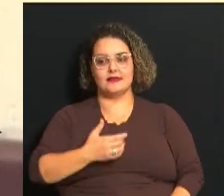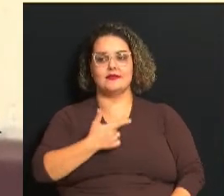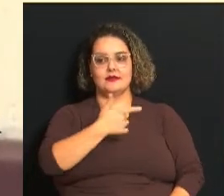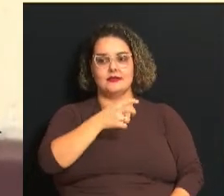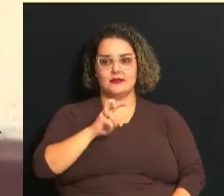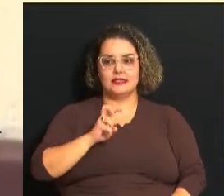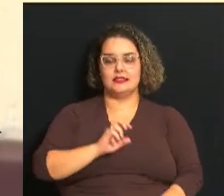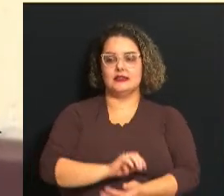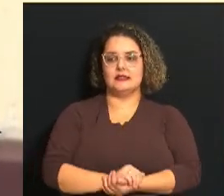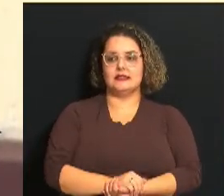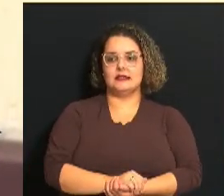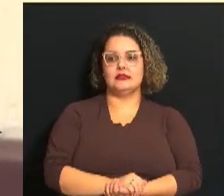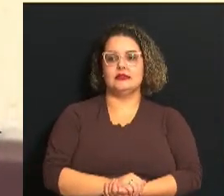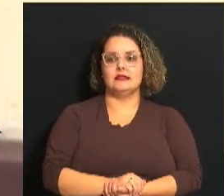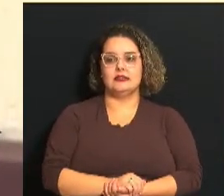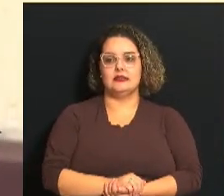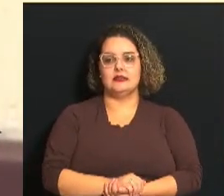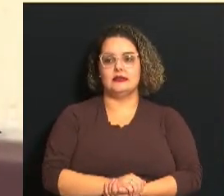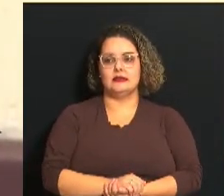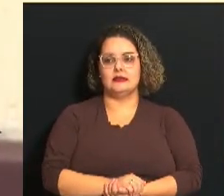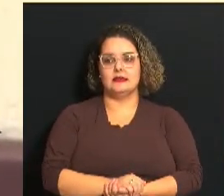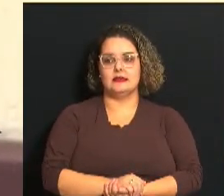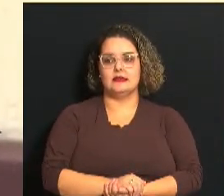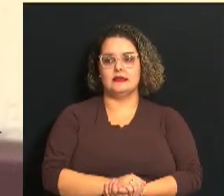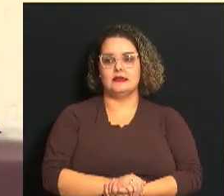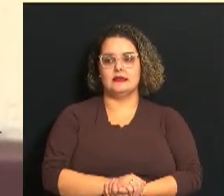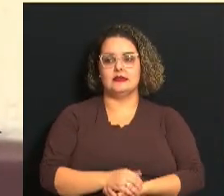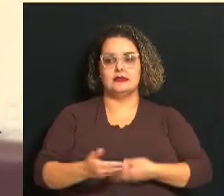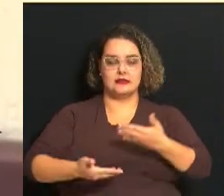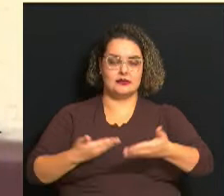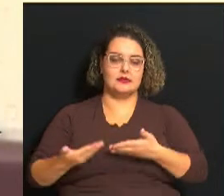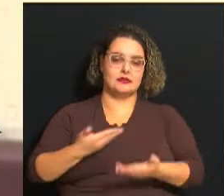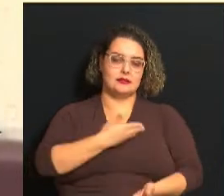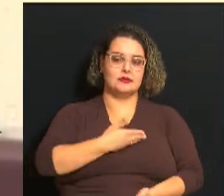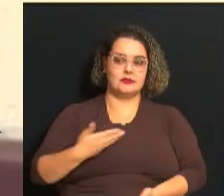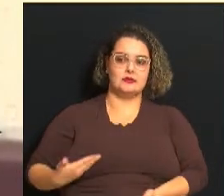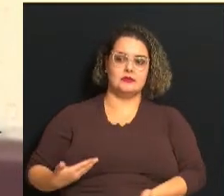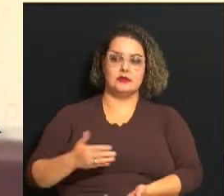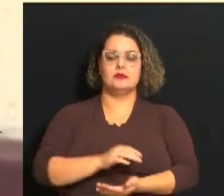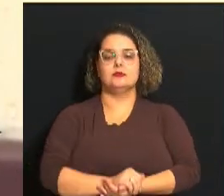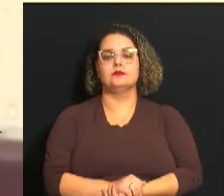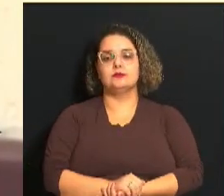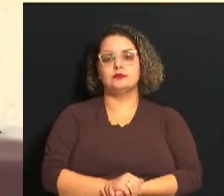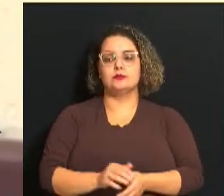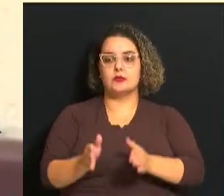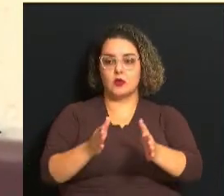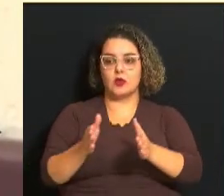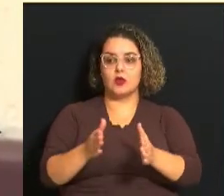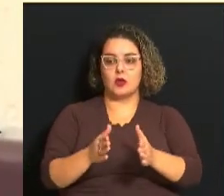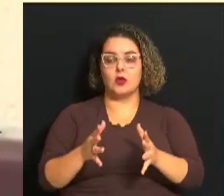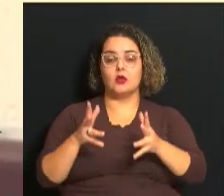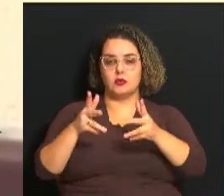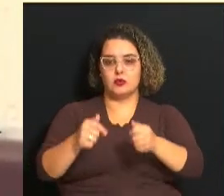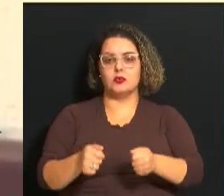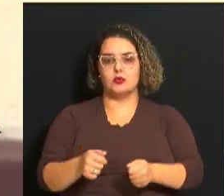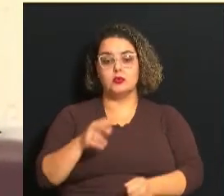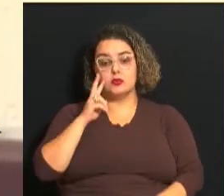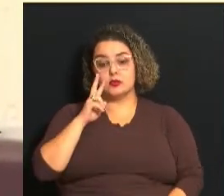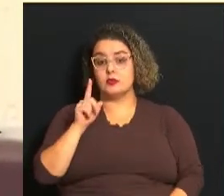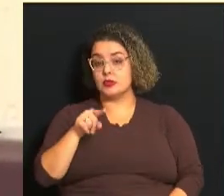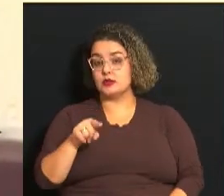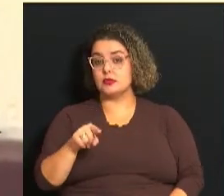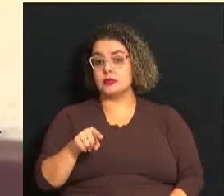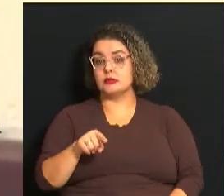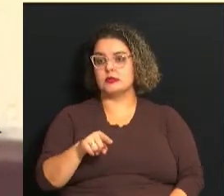anos Ned de serviço público nesse tempo meu todo o que eu mais vejo é isso